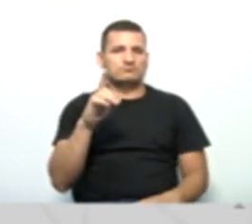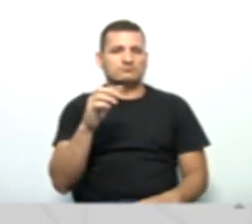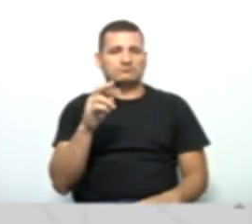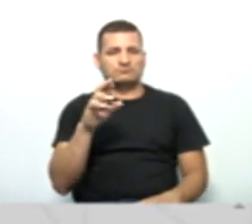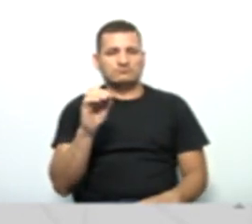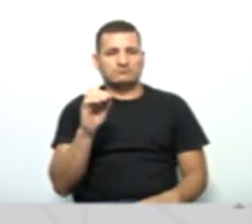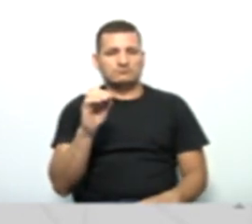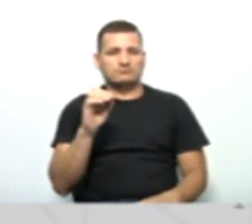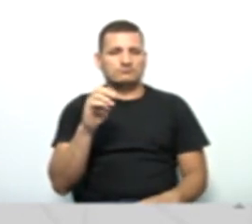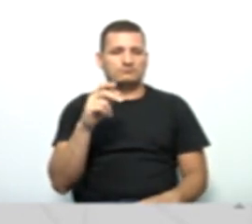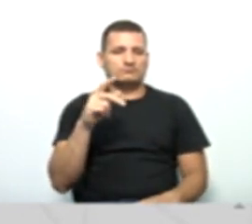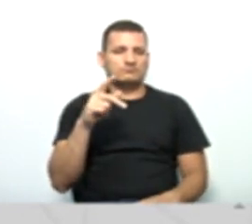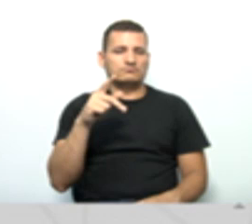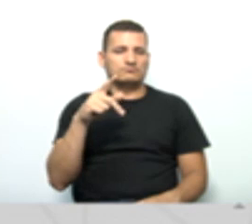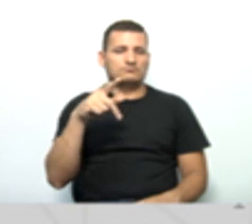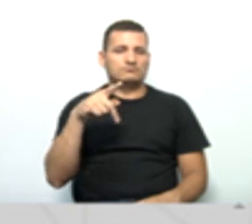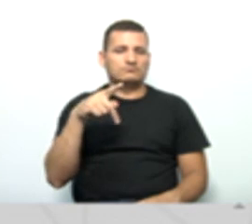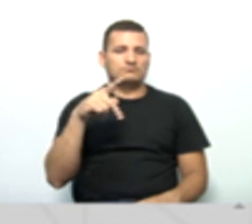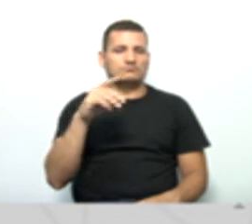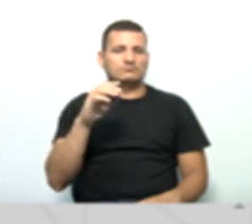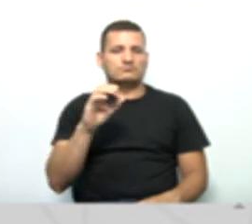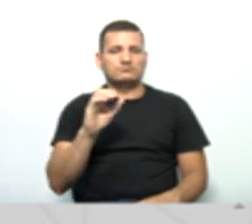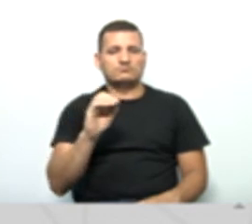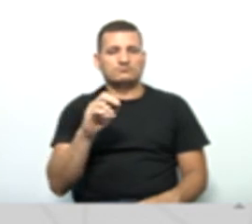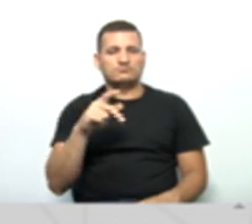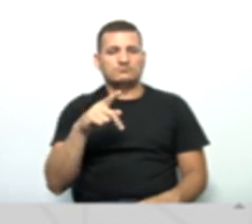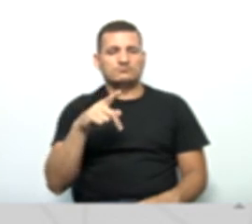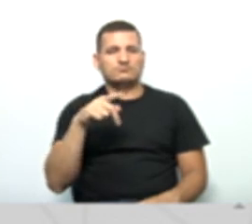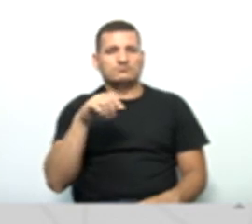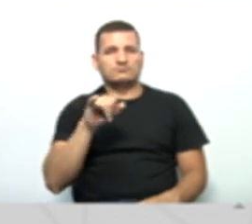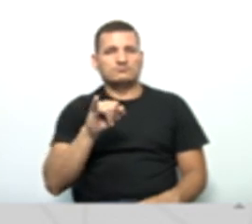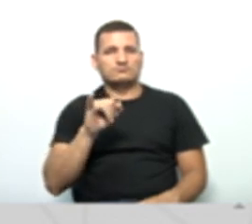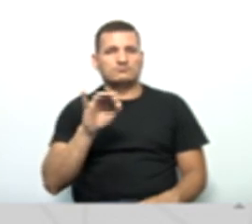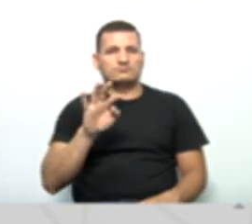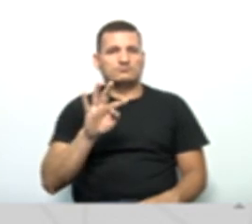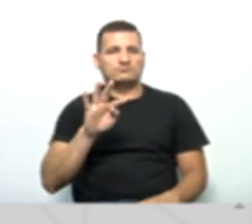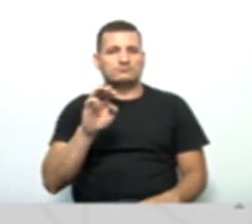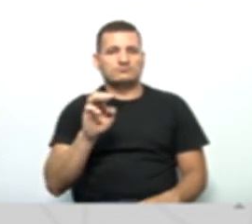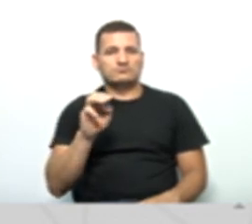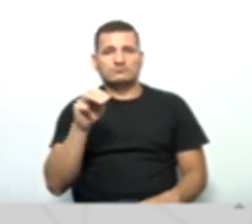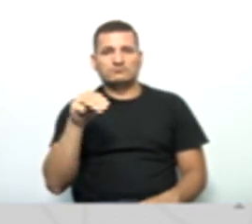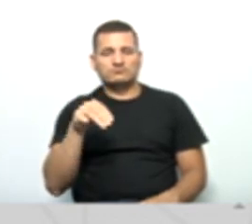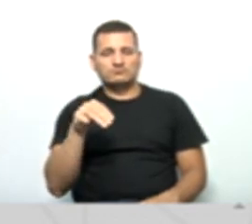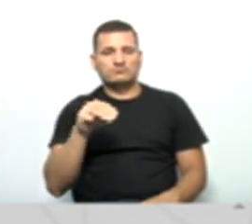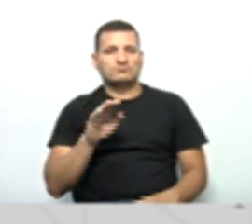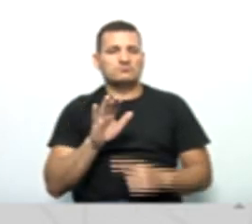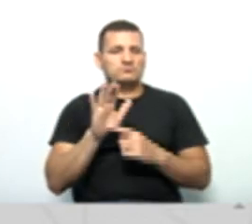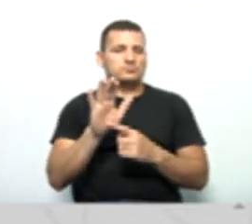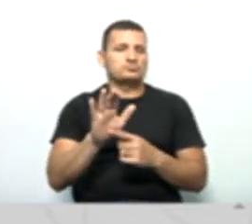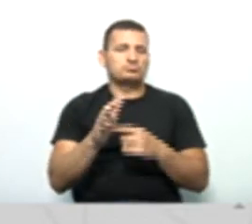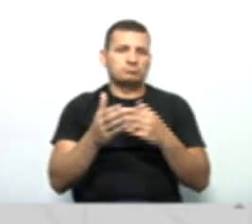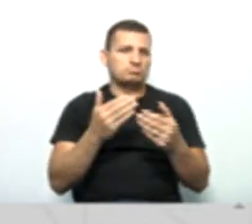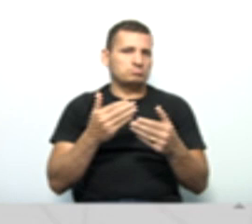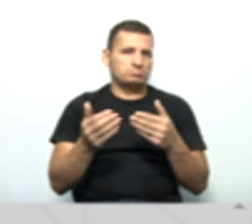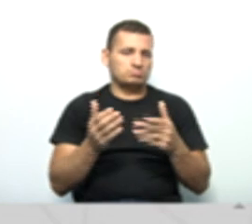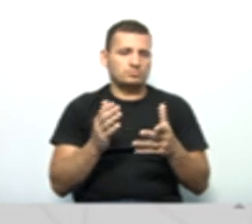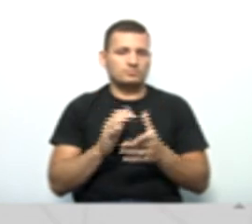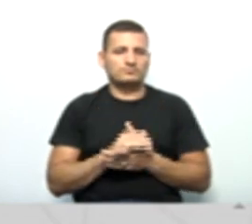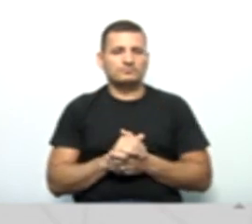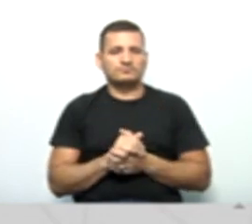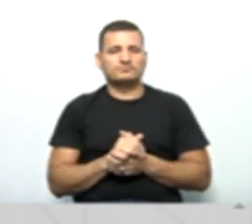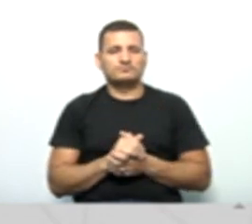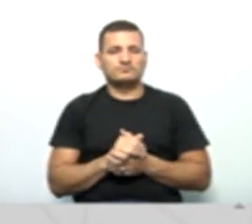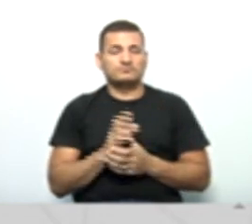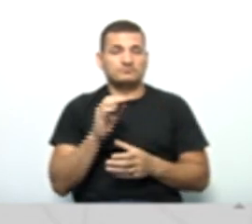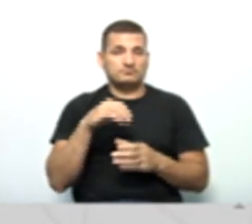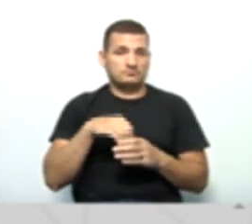O pop, tá vendo aqui? O pop, o que o pop faz? Mostra qualquer valor dos elementos e remove do dicionário.